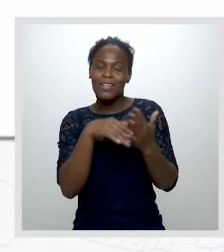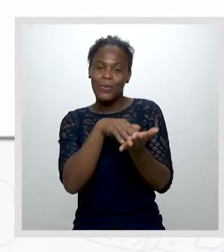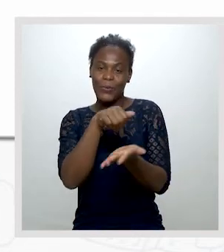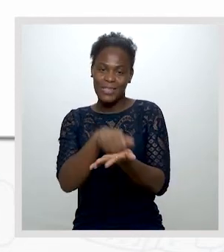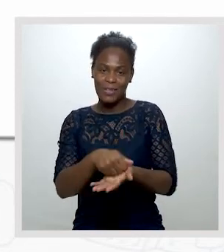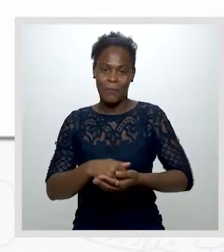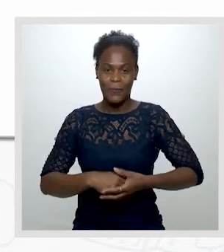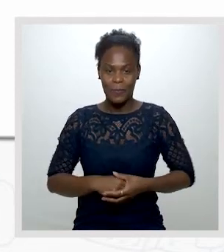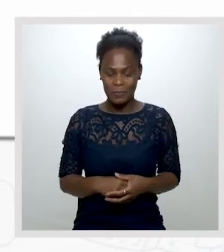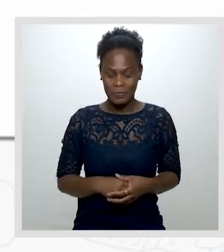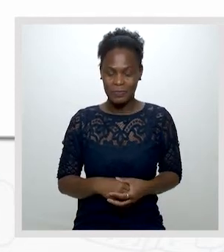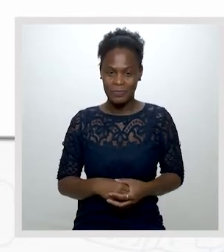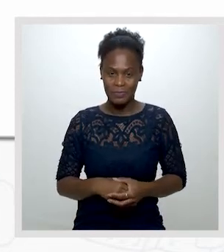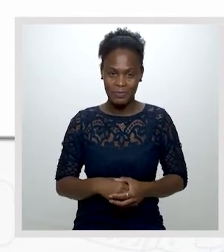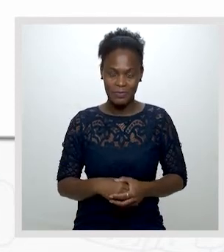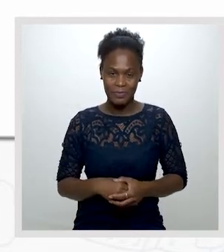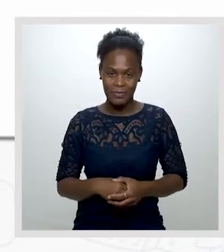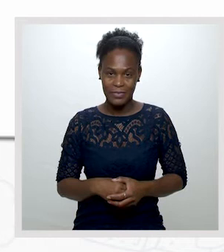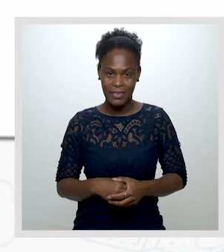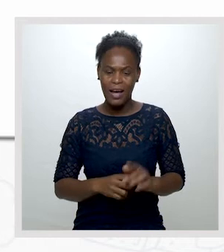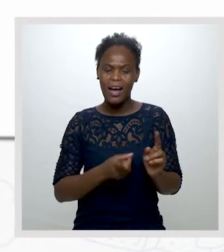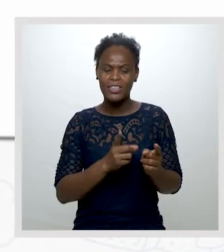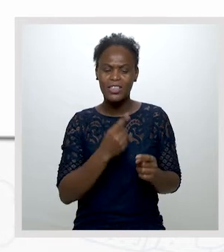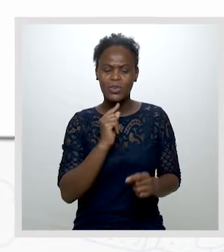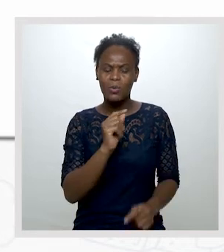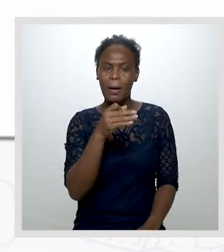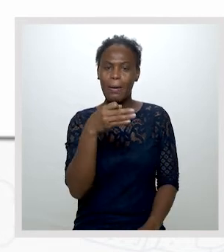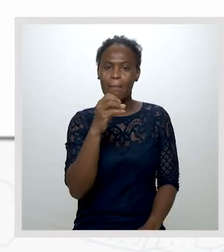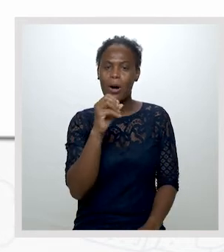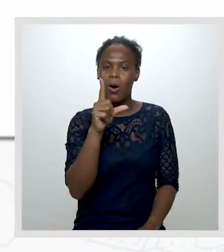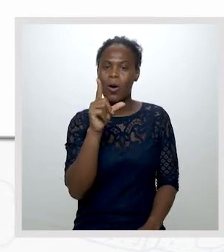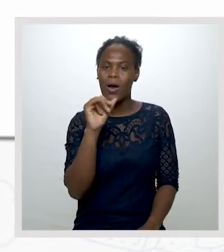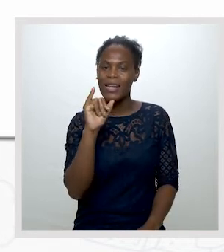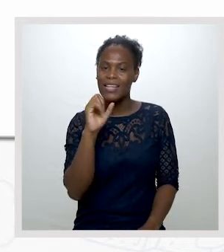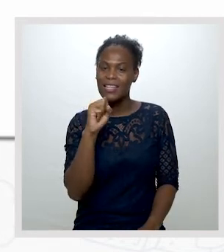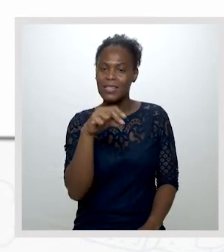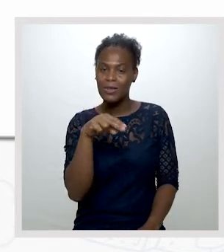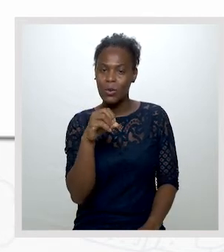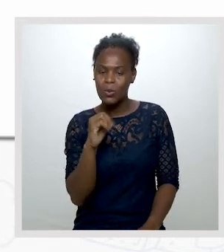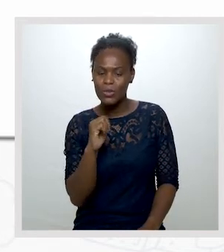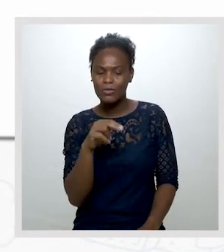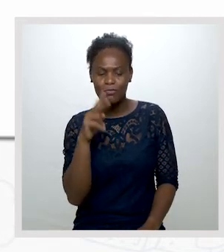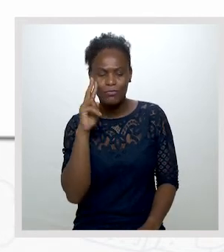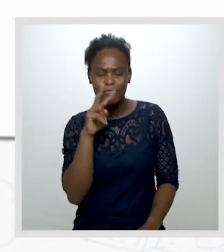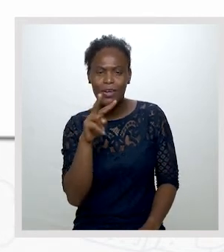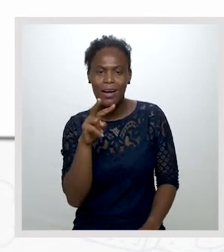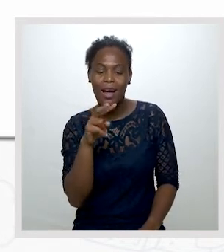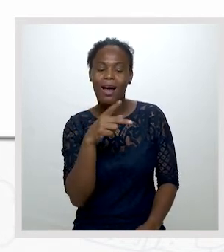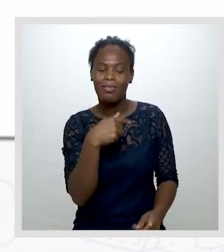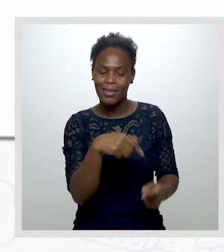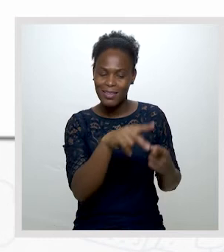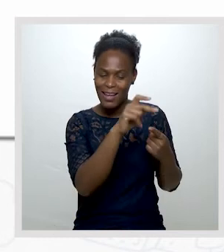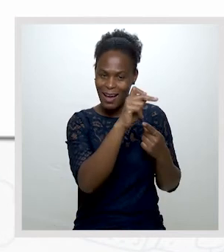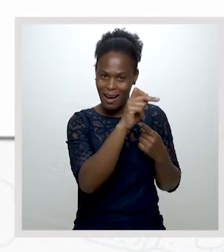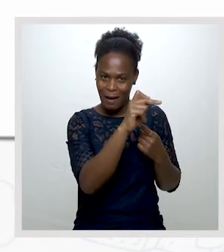As que são polígonos. Vamos lá ver. A figura A, a figura